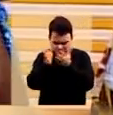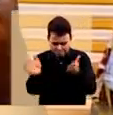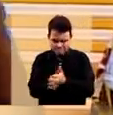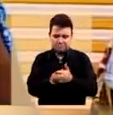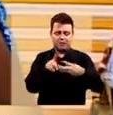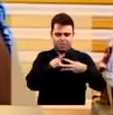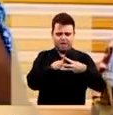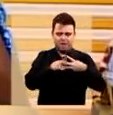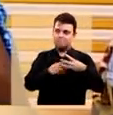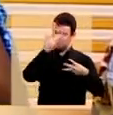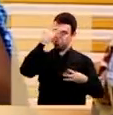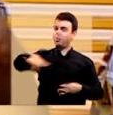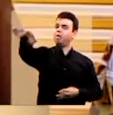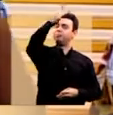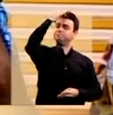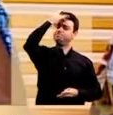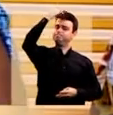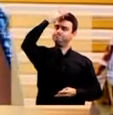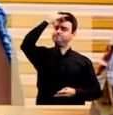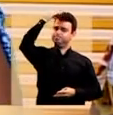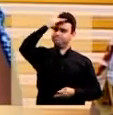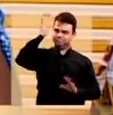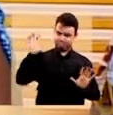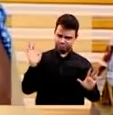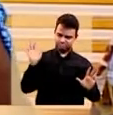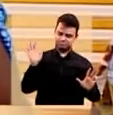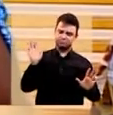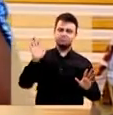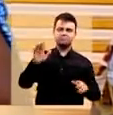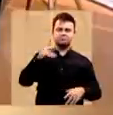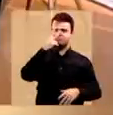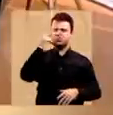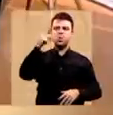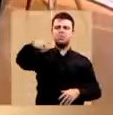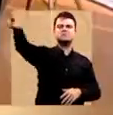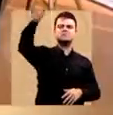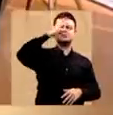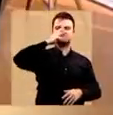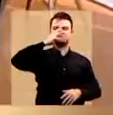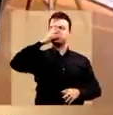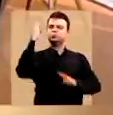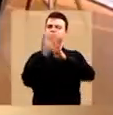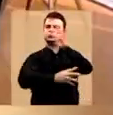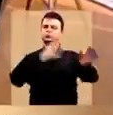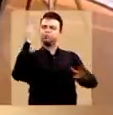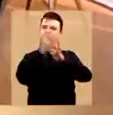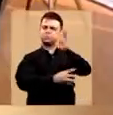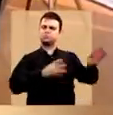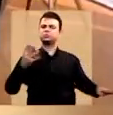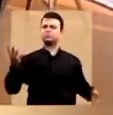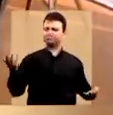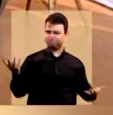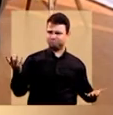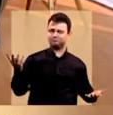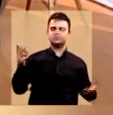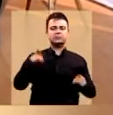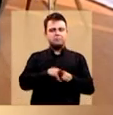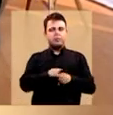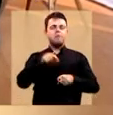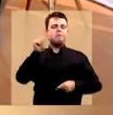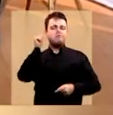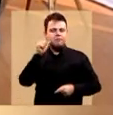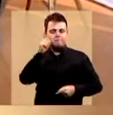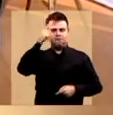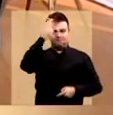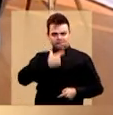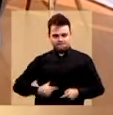pobre. Então, quer dizer, esse é um conceito que as feministas negras cunharam. Que é um estereótipo também. Que é um estereótipo. Estereótipo de tudo isso, da sexualização,